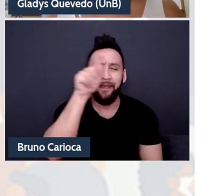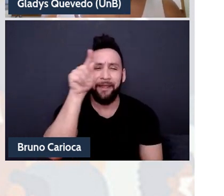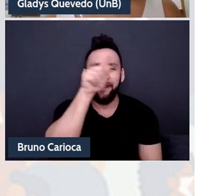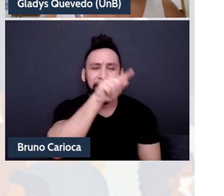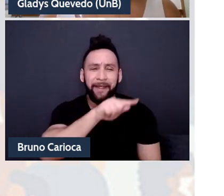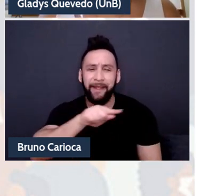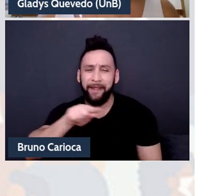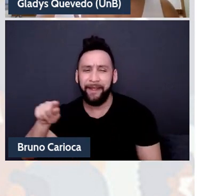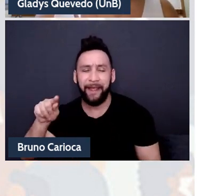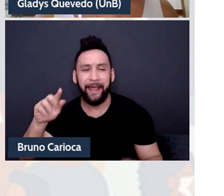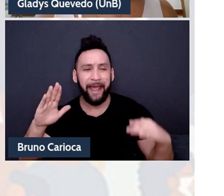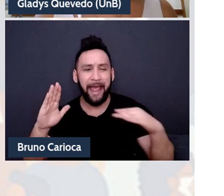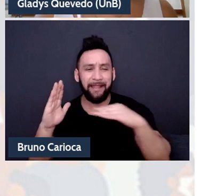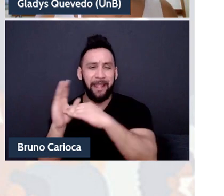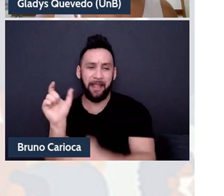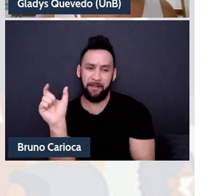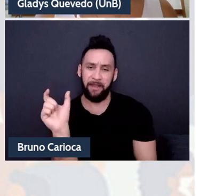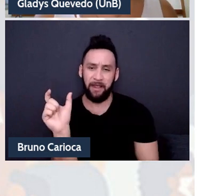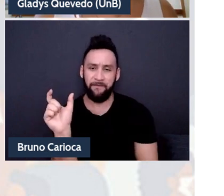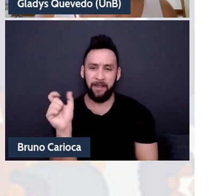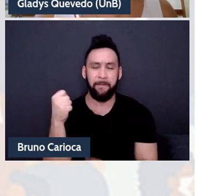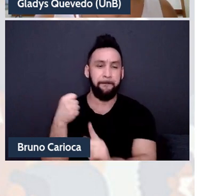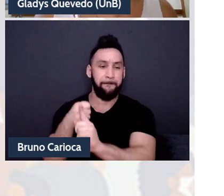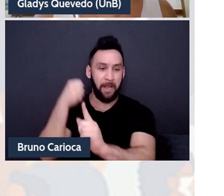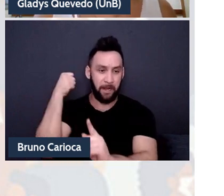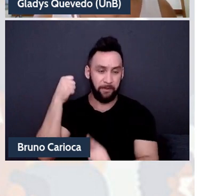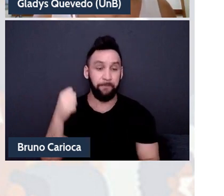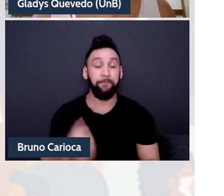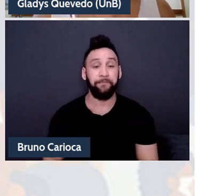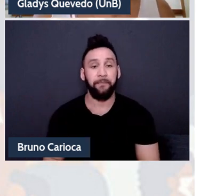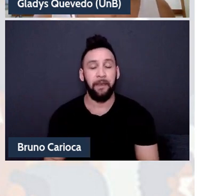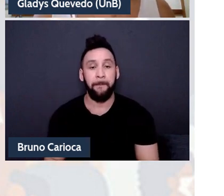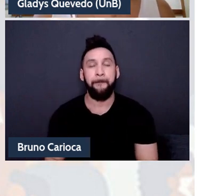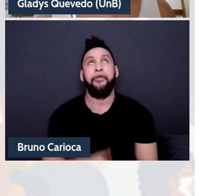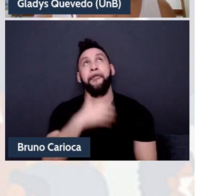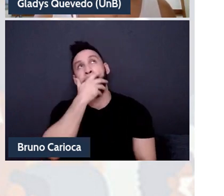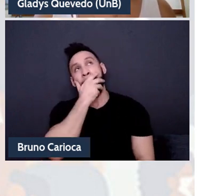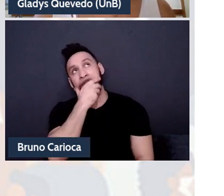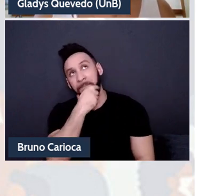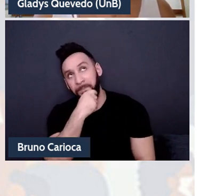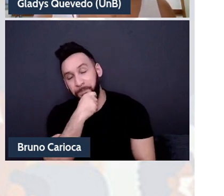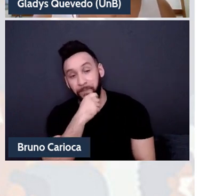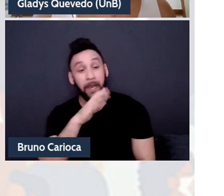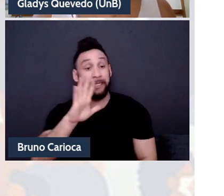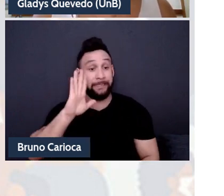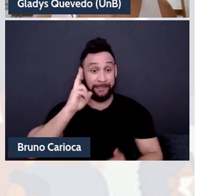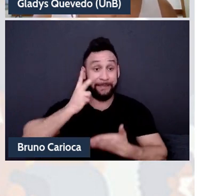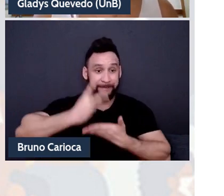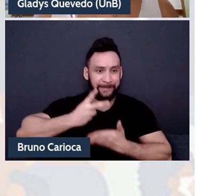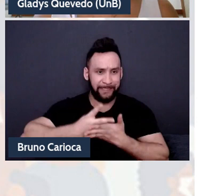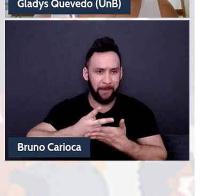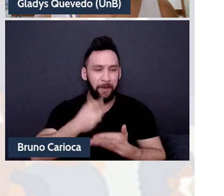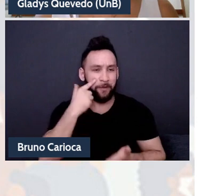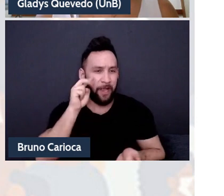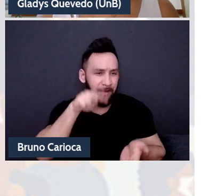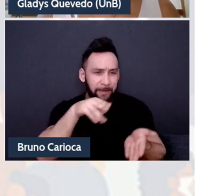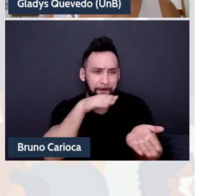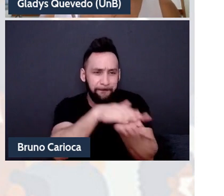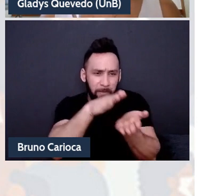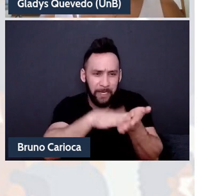artigos, de pesquisas que mostram que essa preocupação por verificar quais